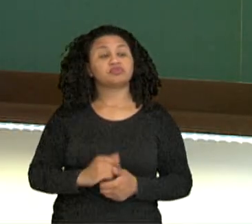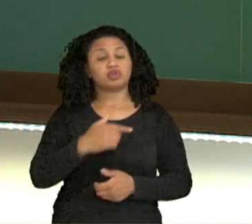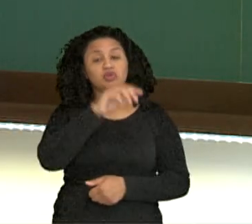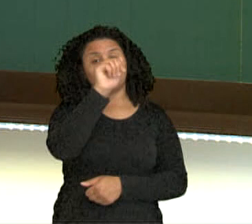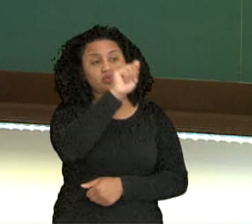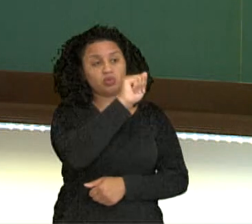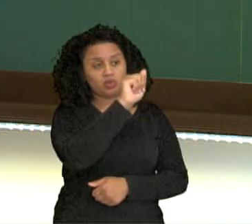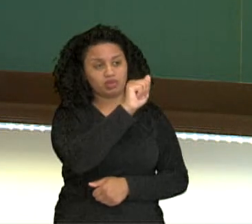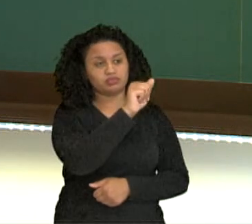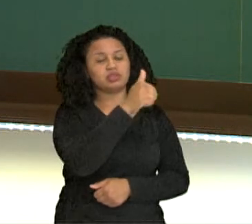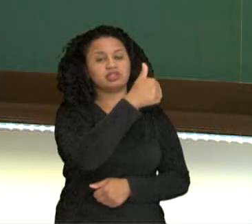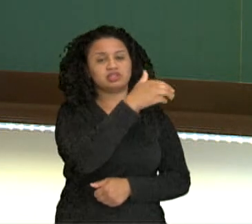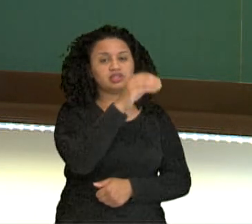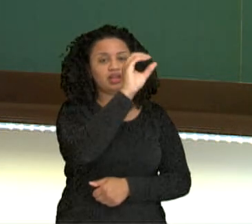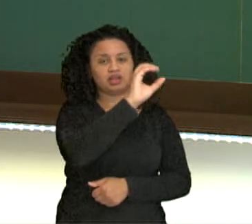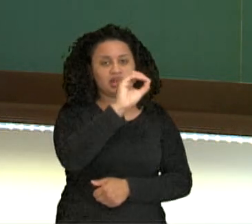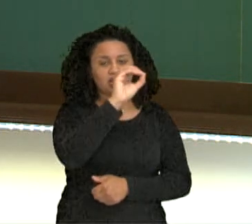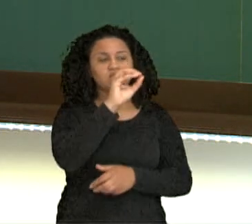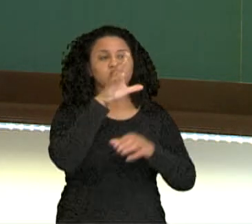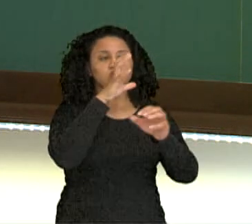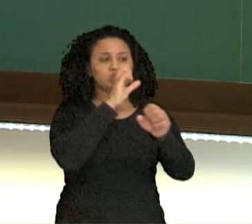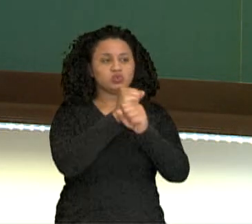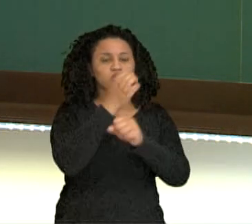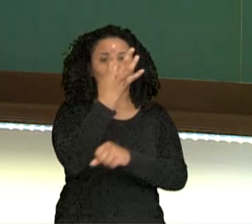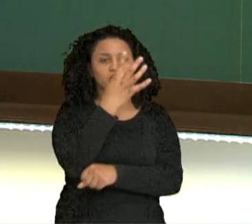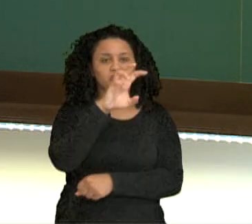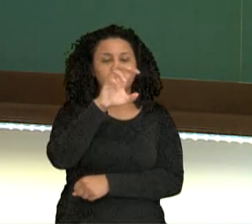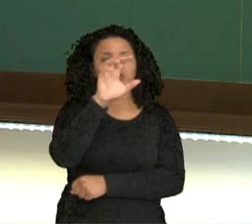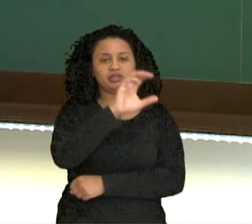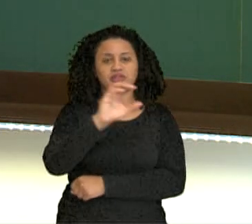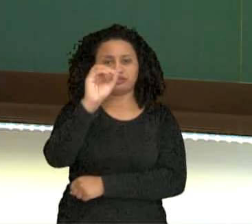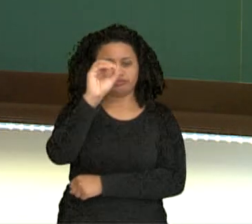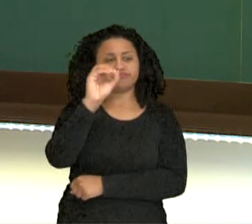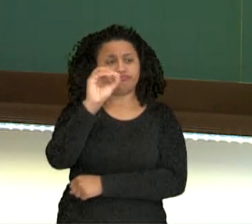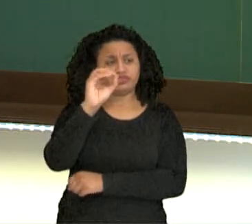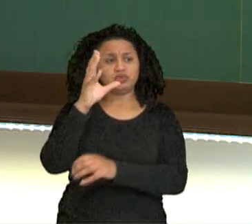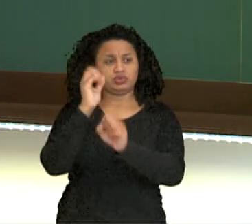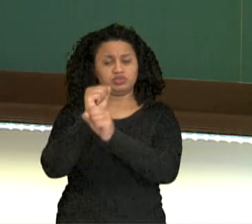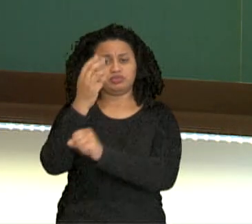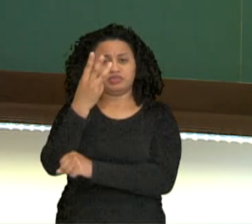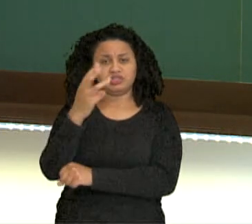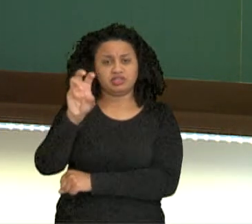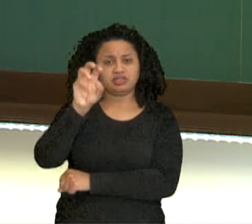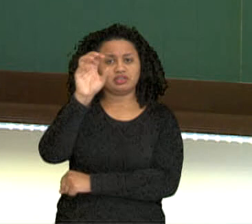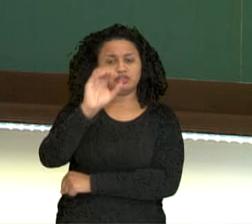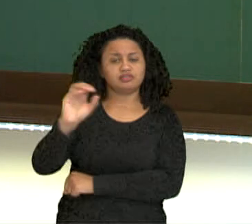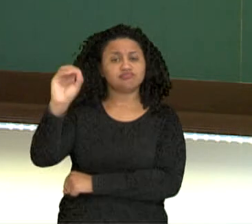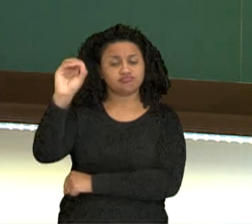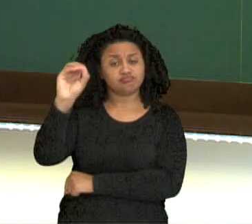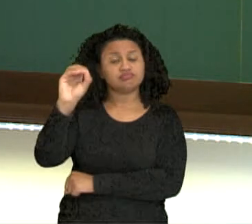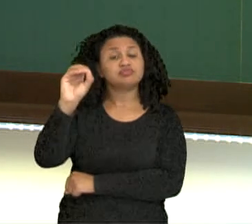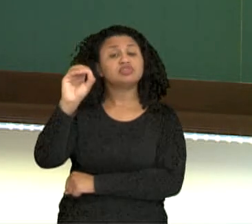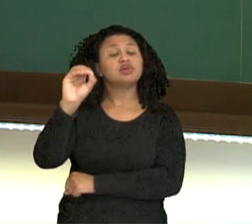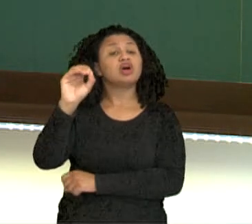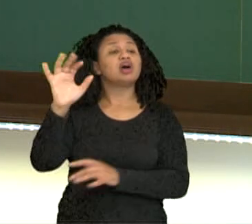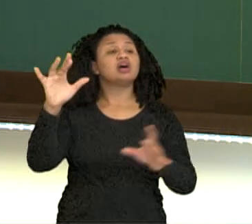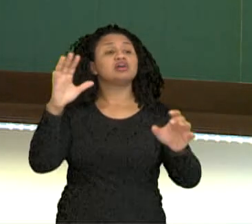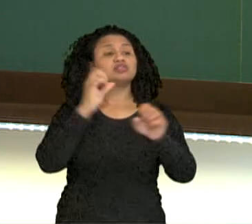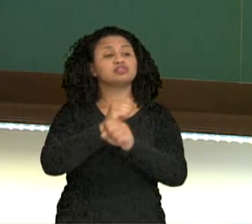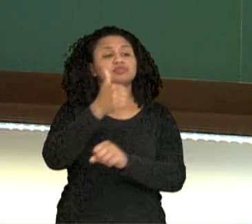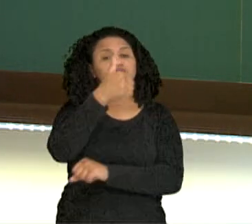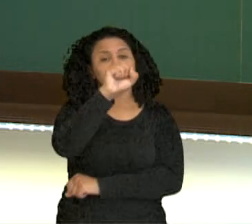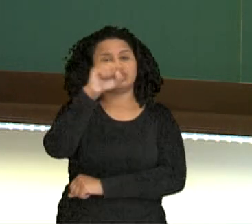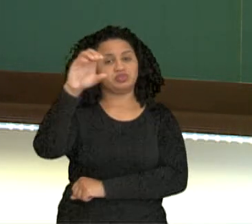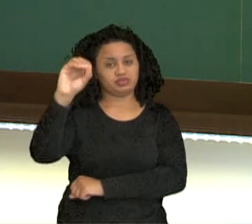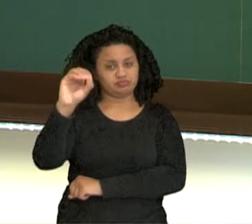A, 100 graus mais 45 graus mais 35 graus vai dar 180